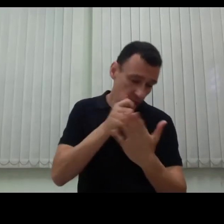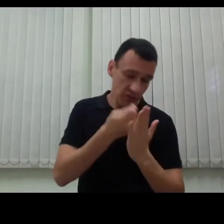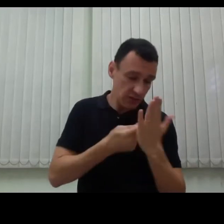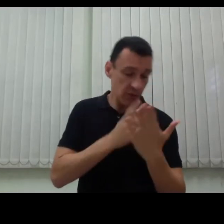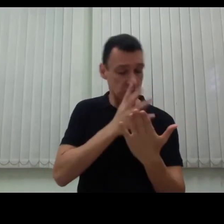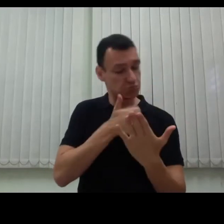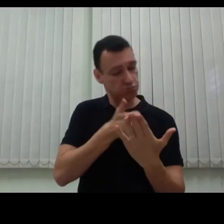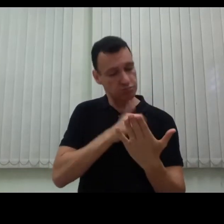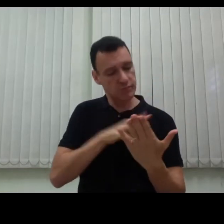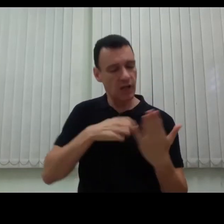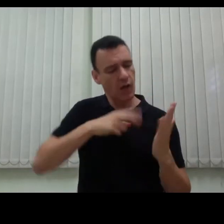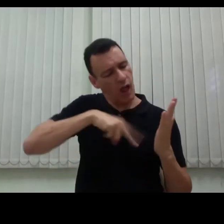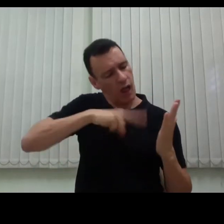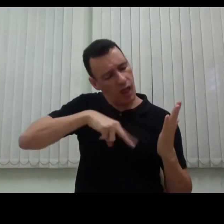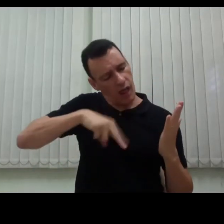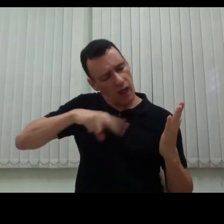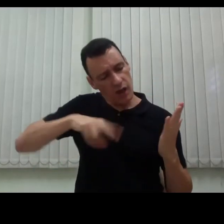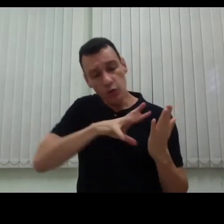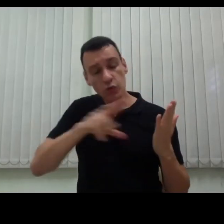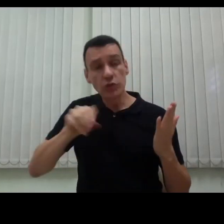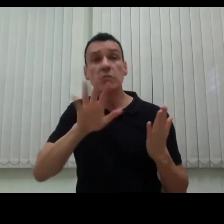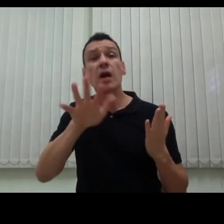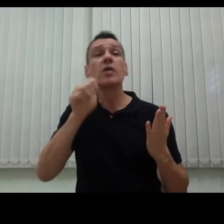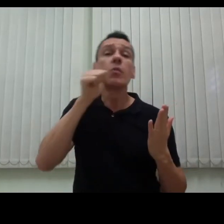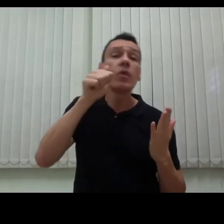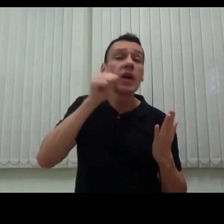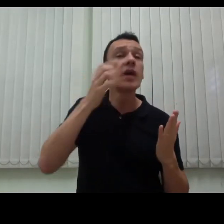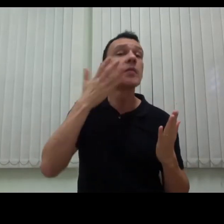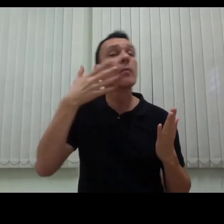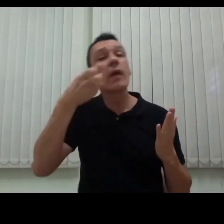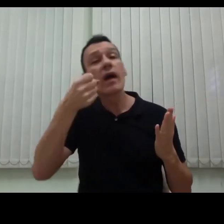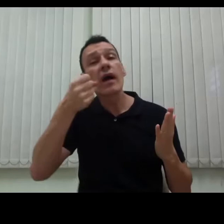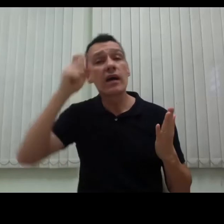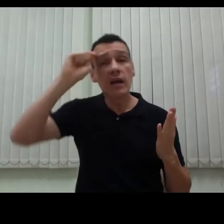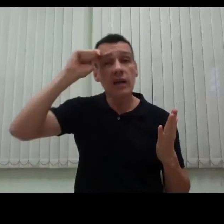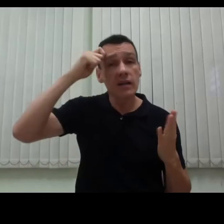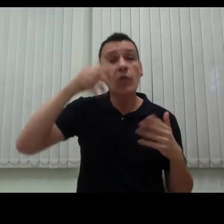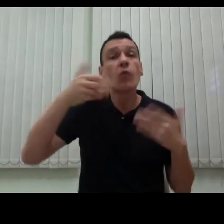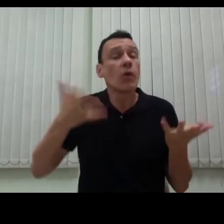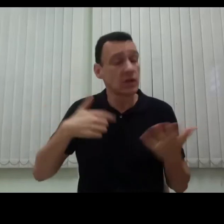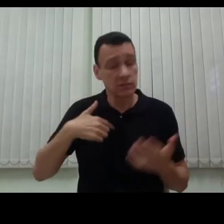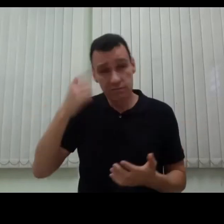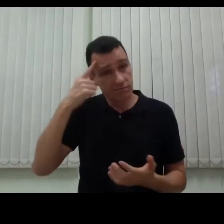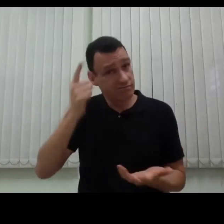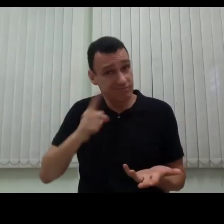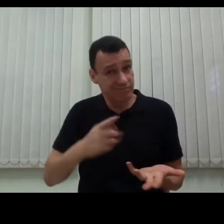perspectiva eurocêntrica, e nessa medida, nós fomos formados